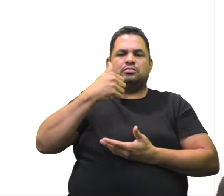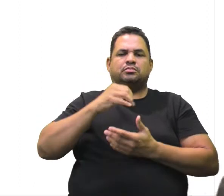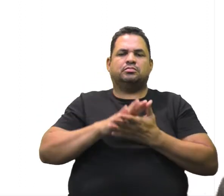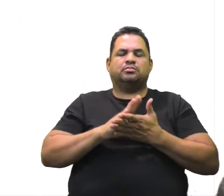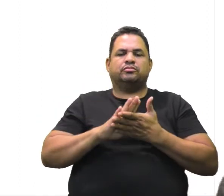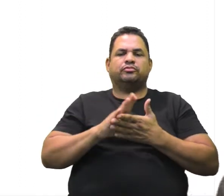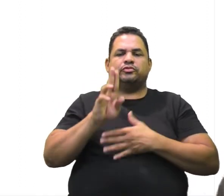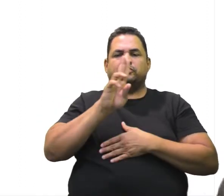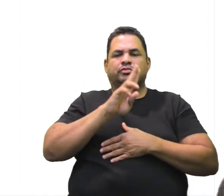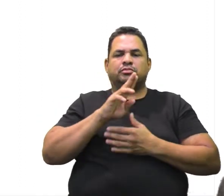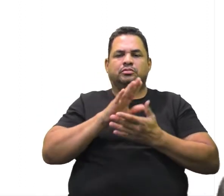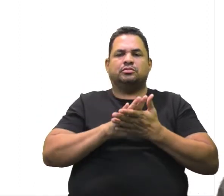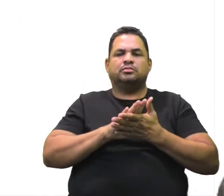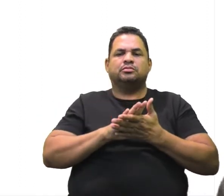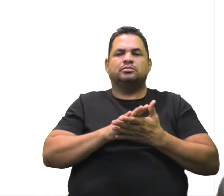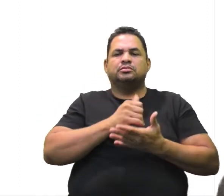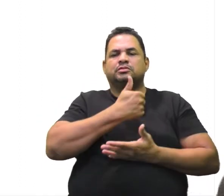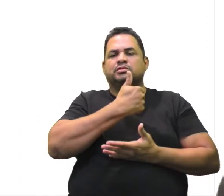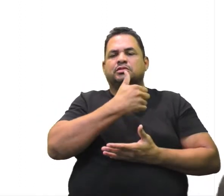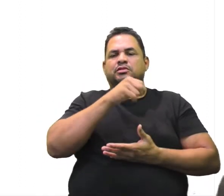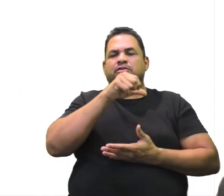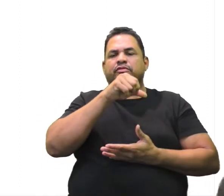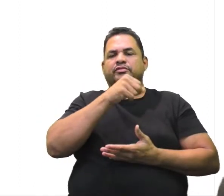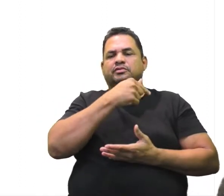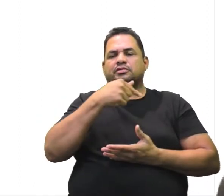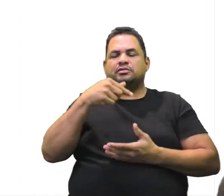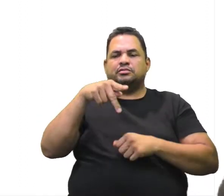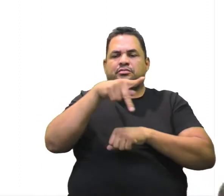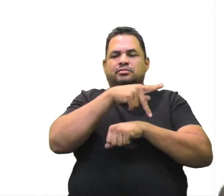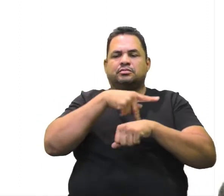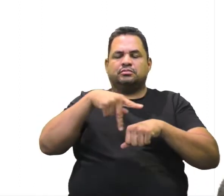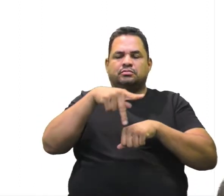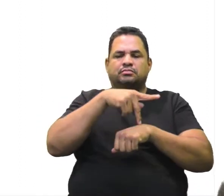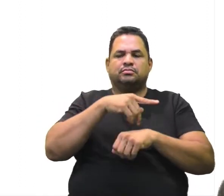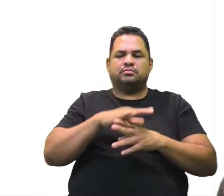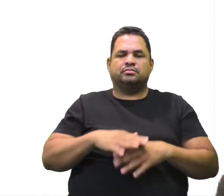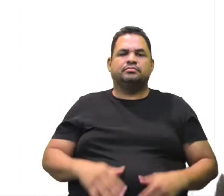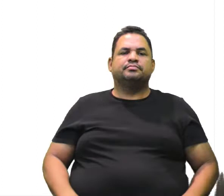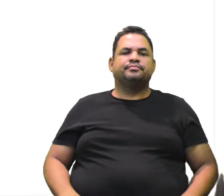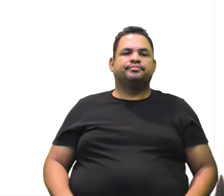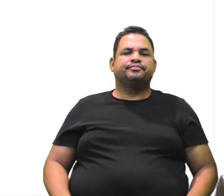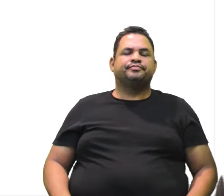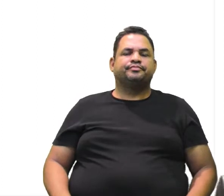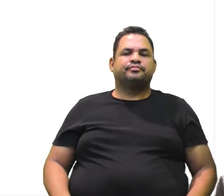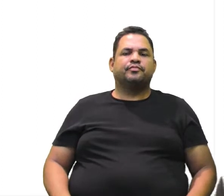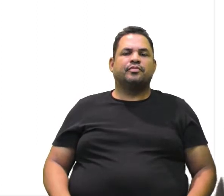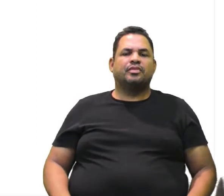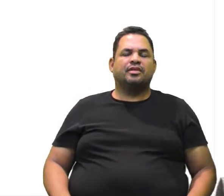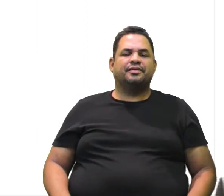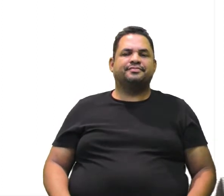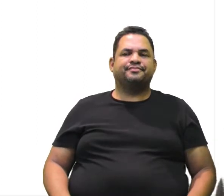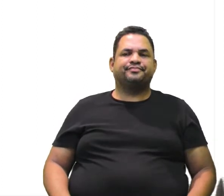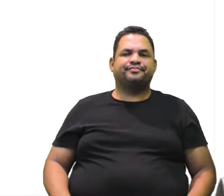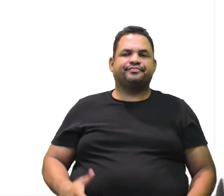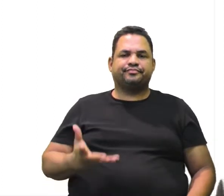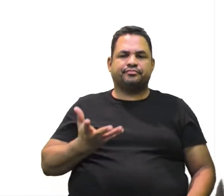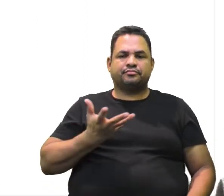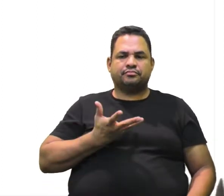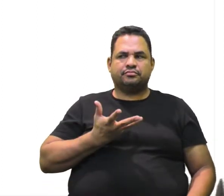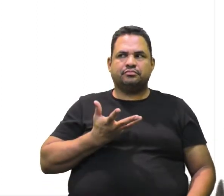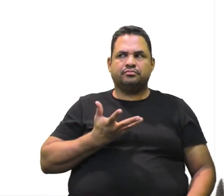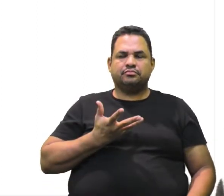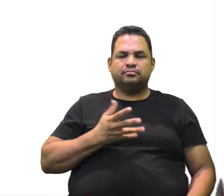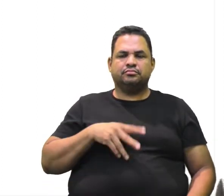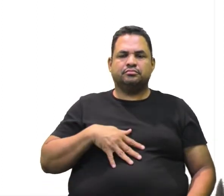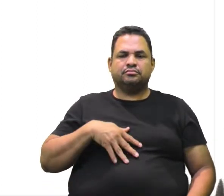e foi adotado por 197 países. Fazendo um comentário, meu caro aluno, então eu queria aqui